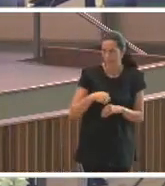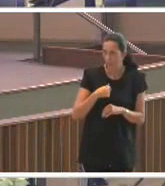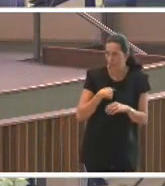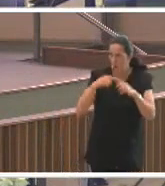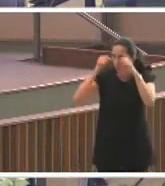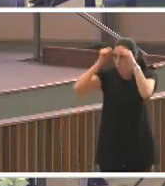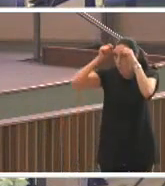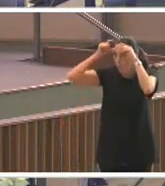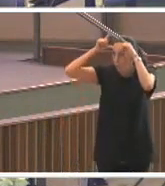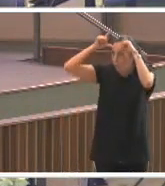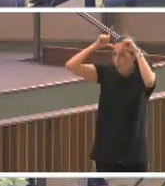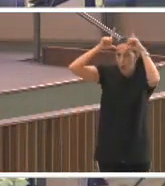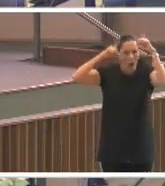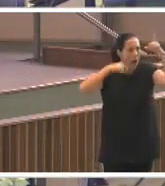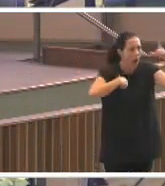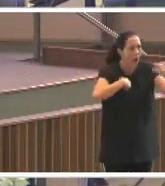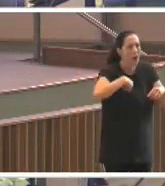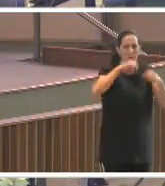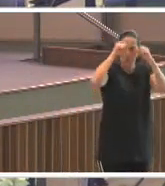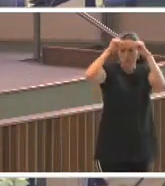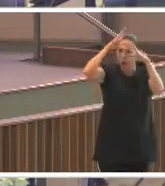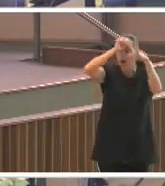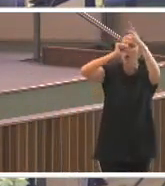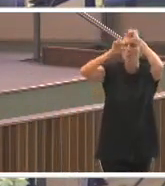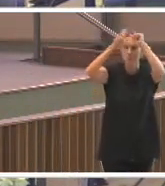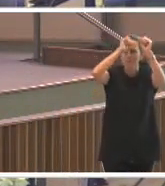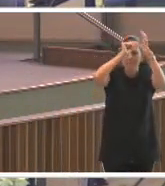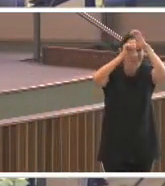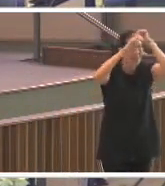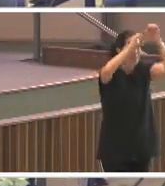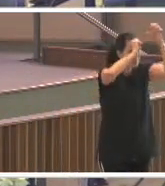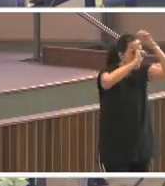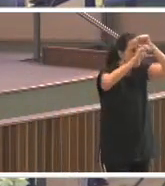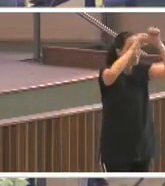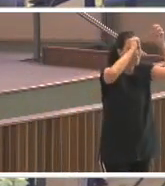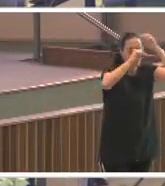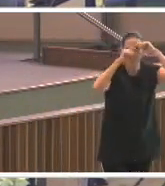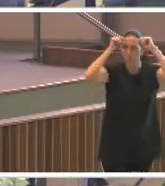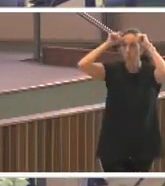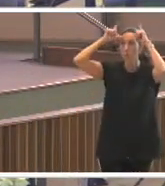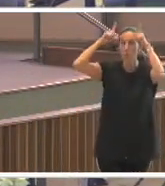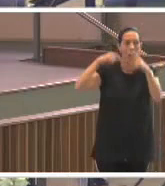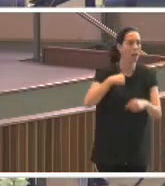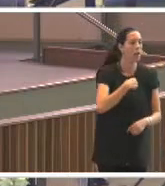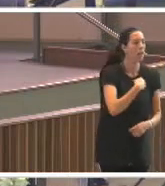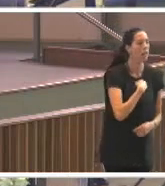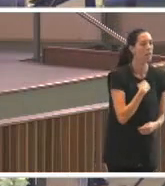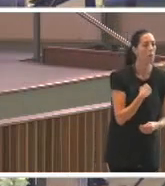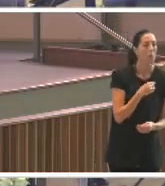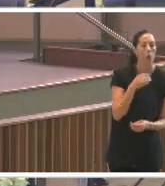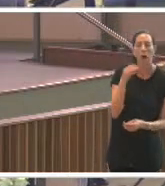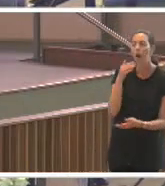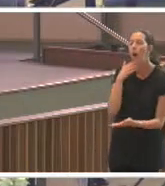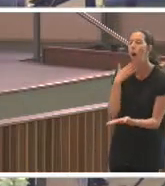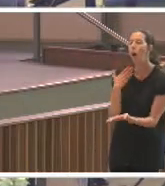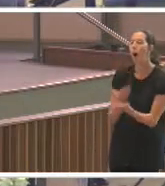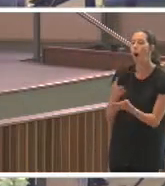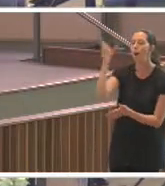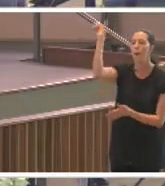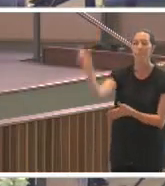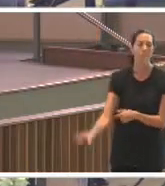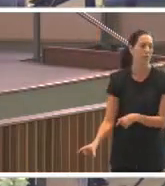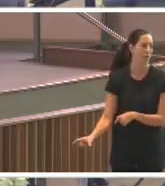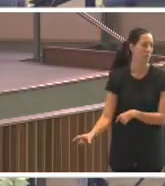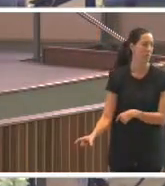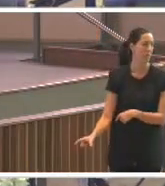nosso crescimento, nós queremos compartilhar. E a gente liga para dizer: olha, está acontecendo isso. E se precisa, a